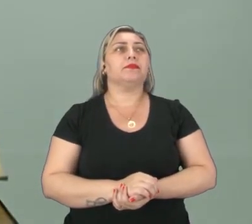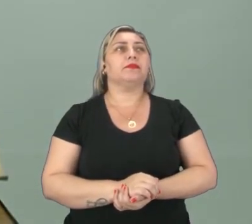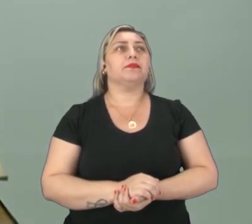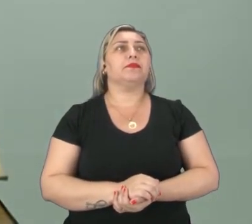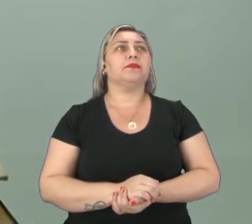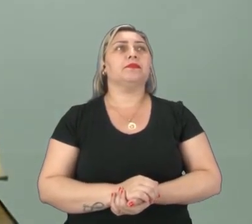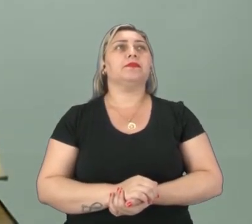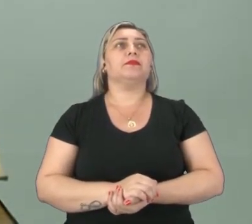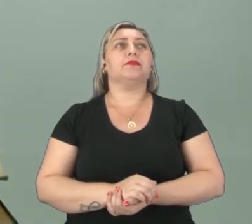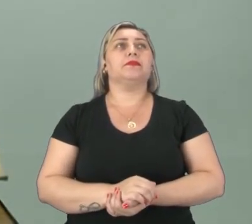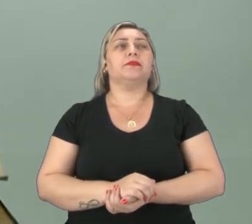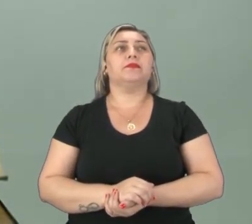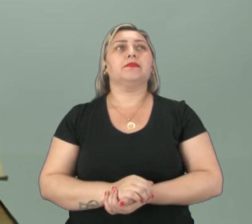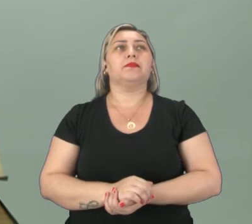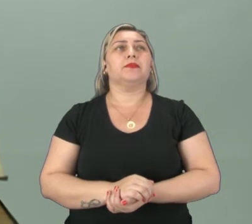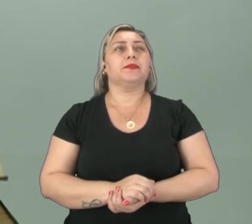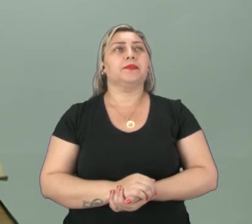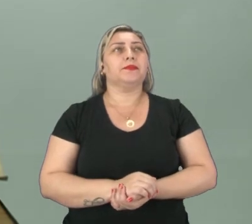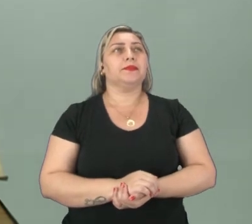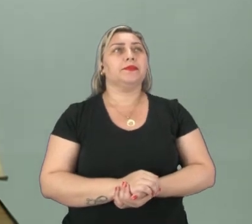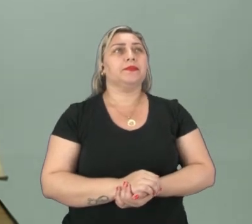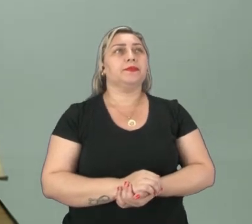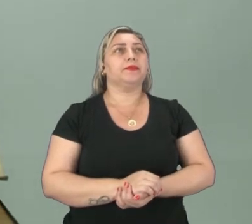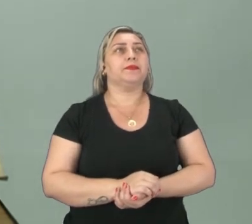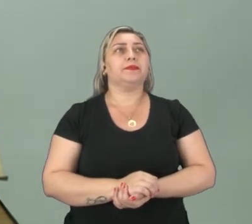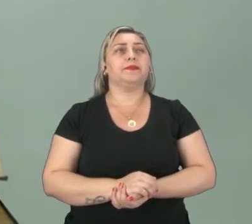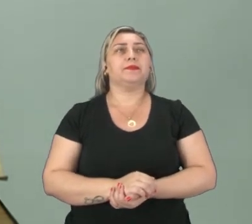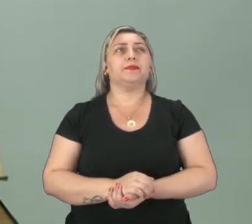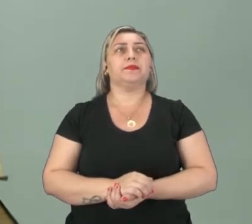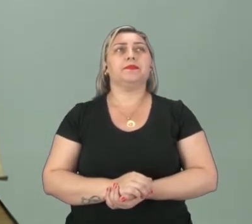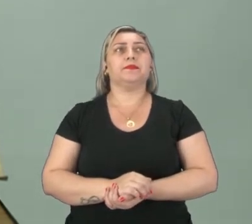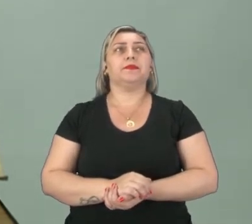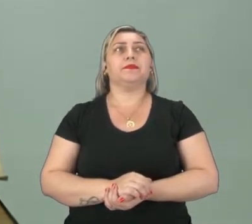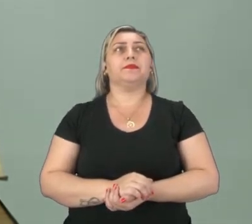encontrados? Vamos ver aqui.